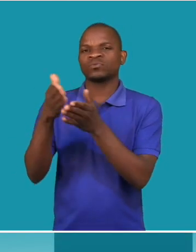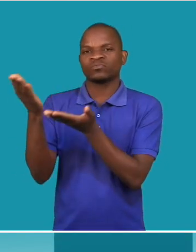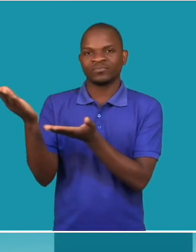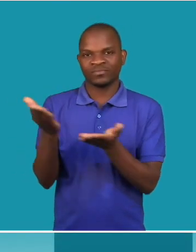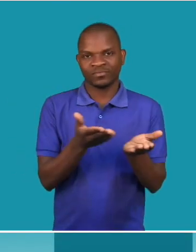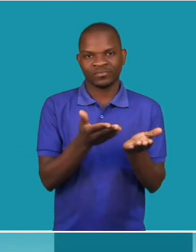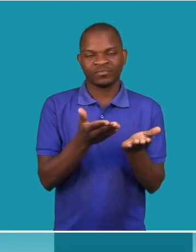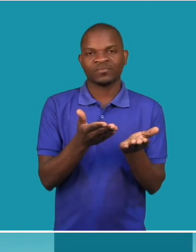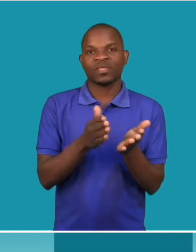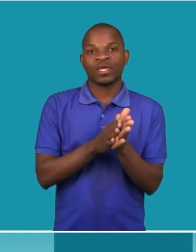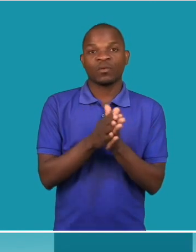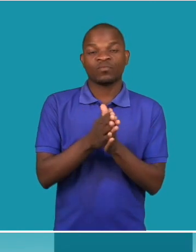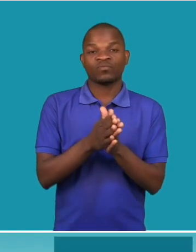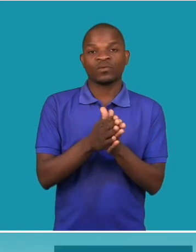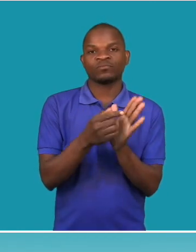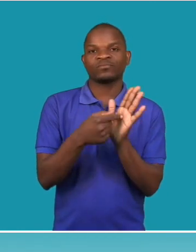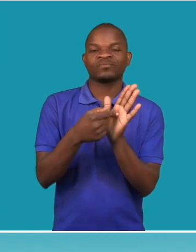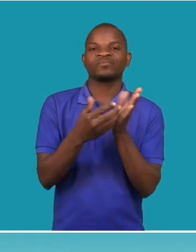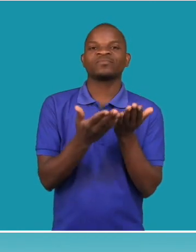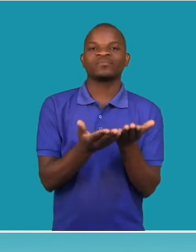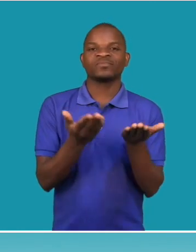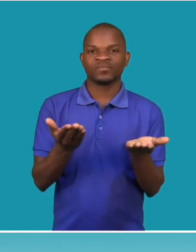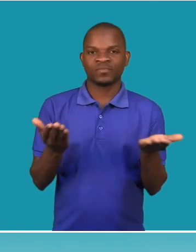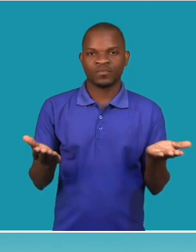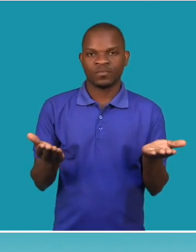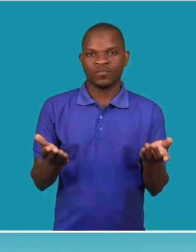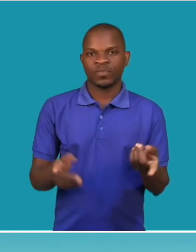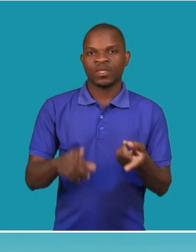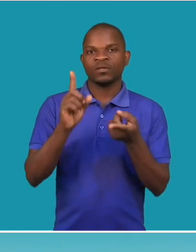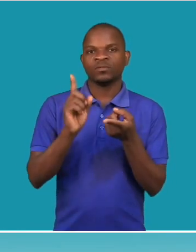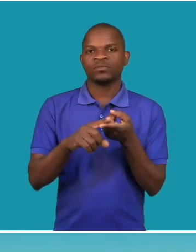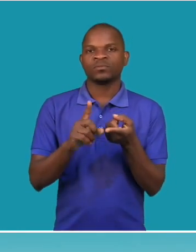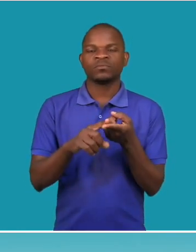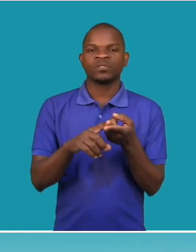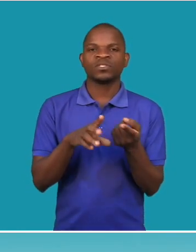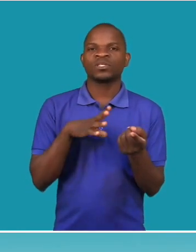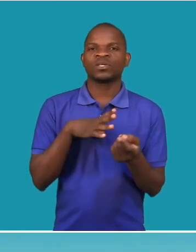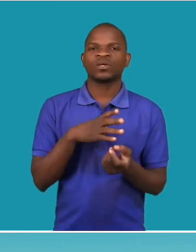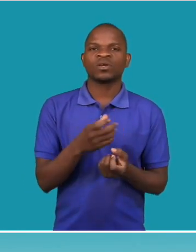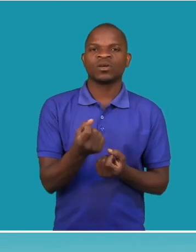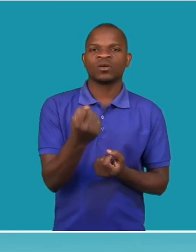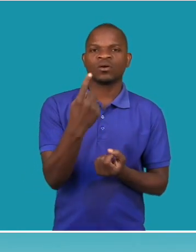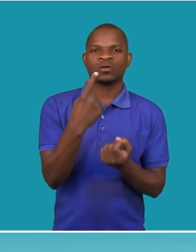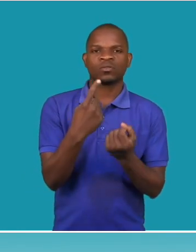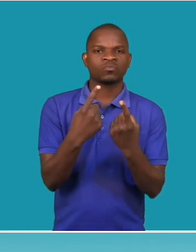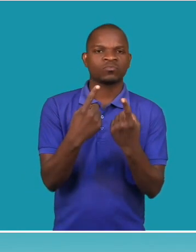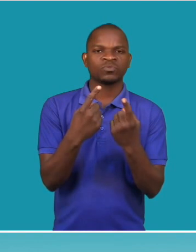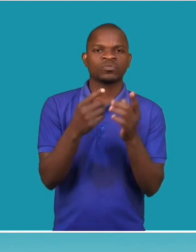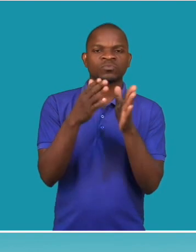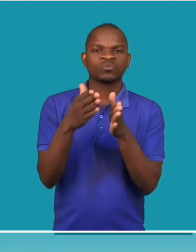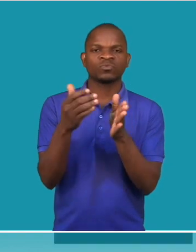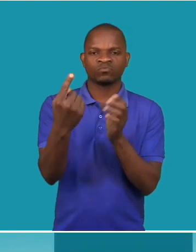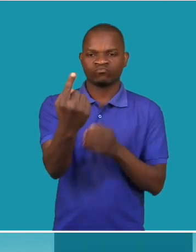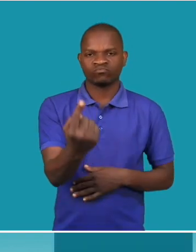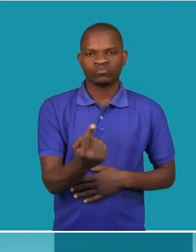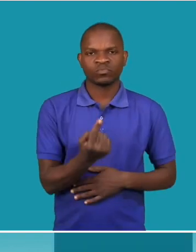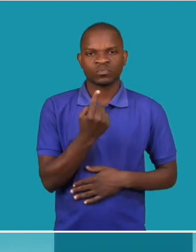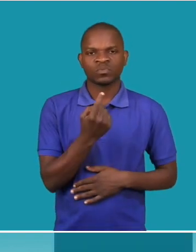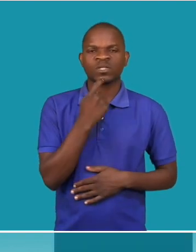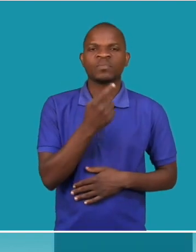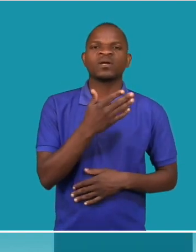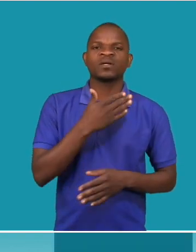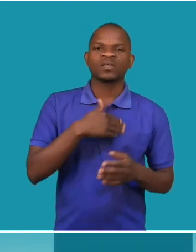aproveitamos fazer a exposição, mas não só. E também, em alguns casos, as pessoas vêm apreciando o trabalho, as pessoas que